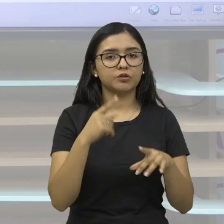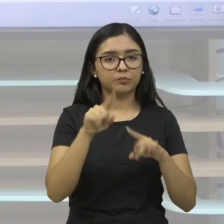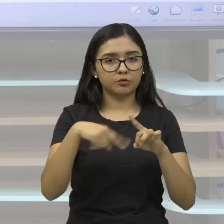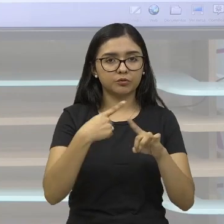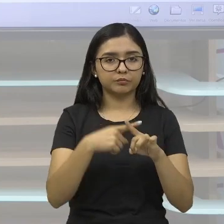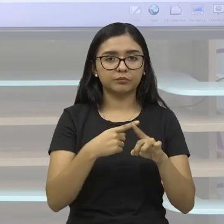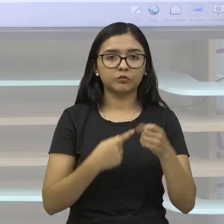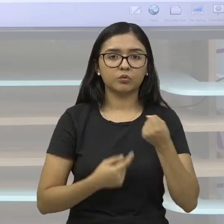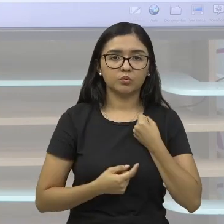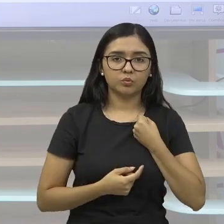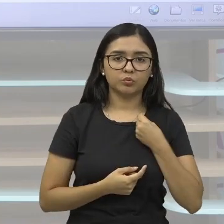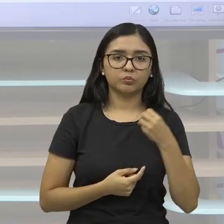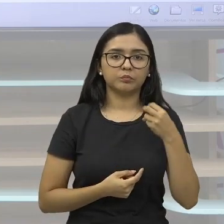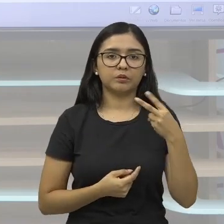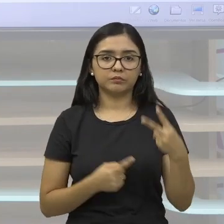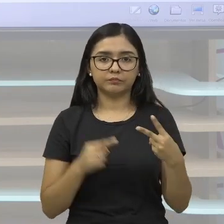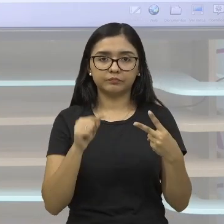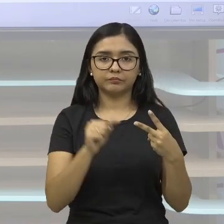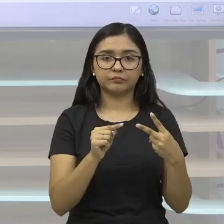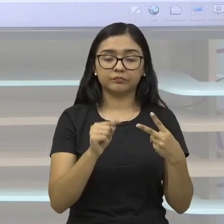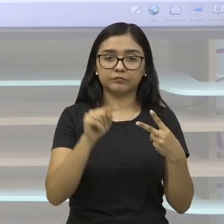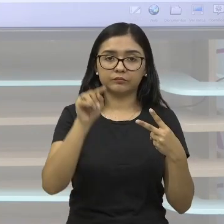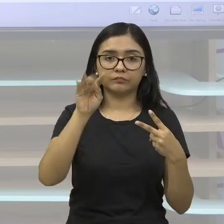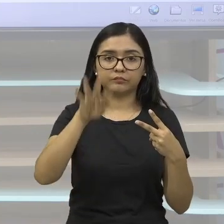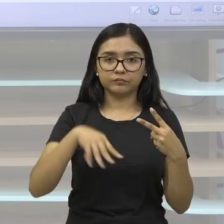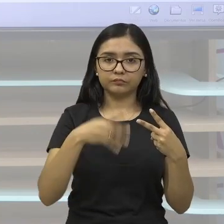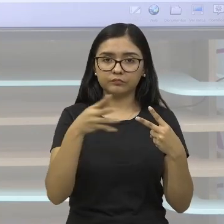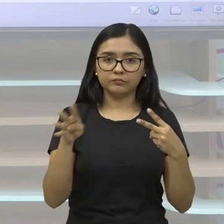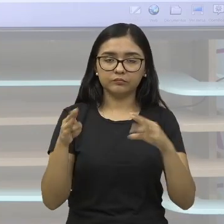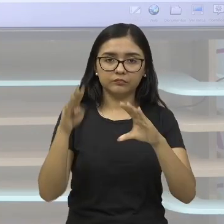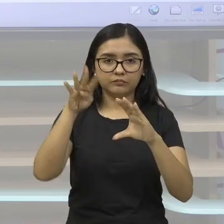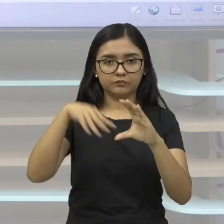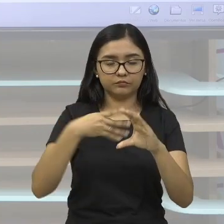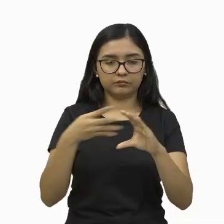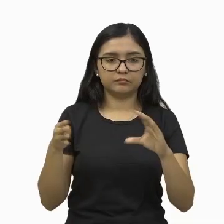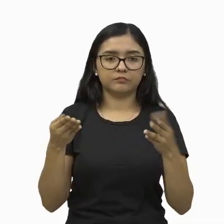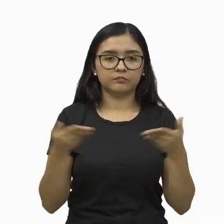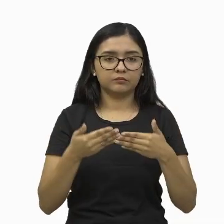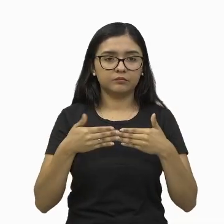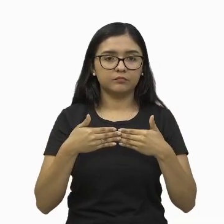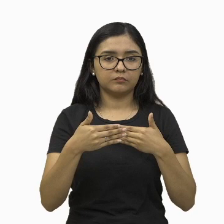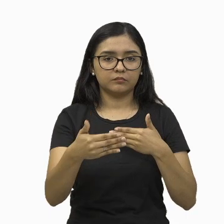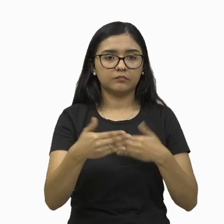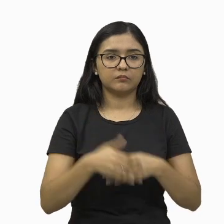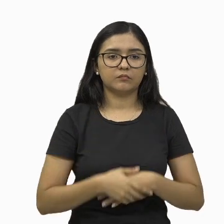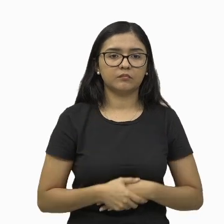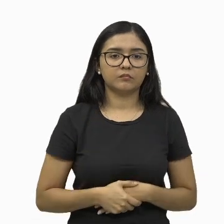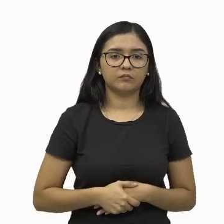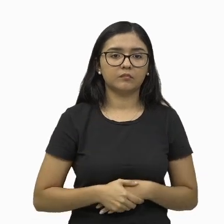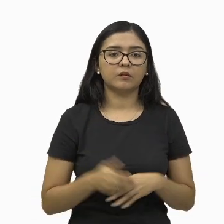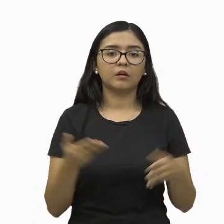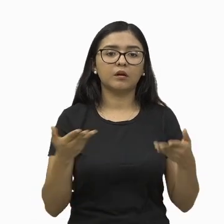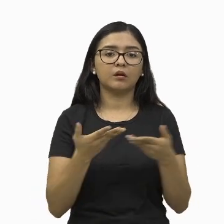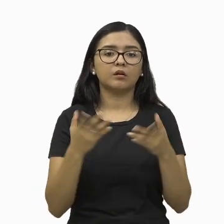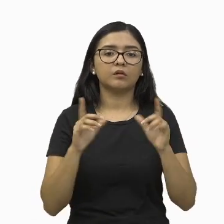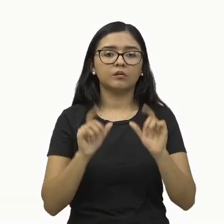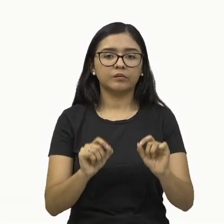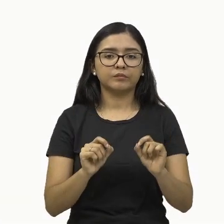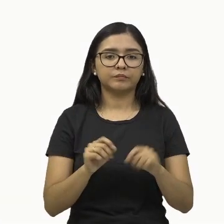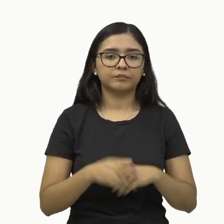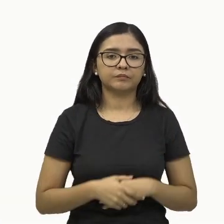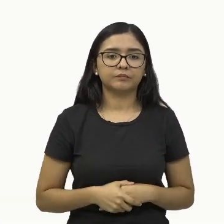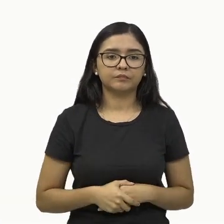um número real com uma matriz, tá? Agora vamos para a nossa próxima cartela, que a gente vai falar agora sobre a condição